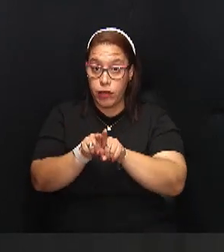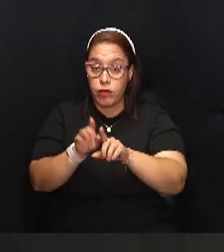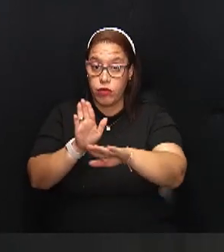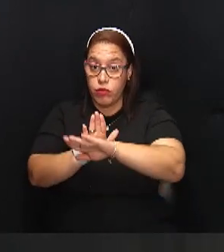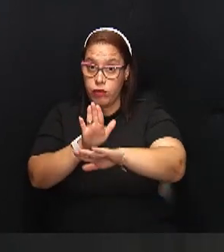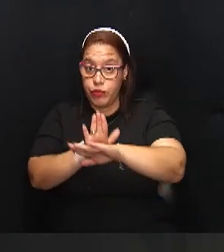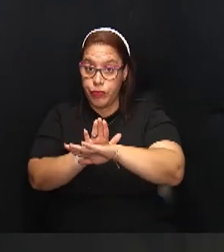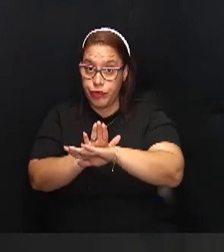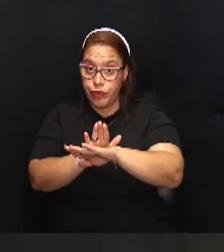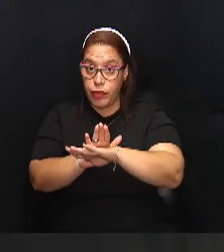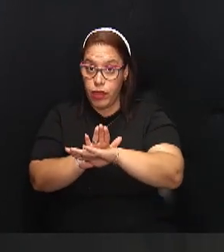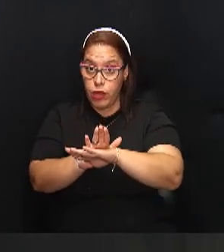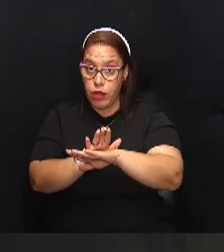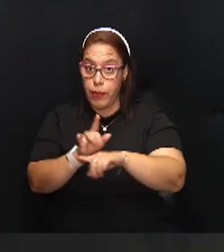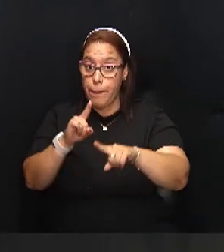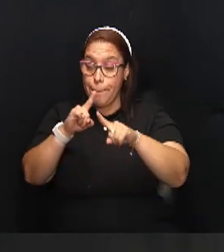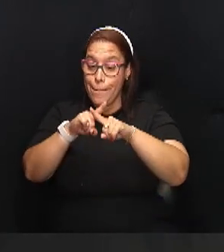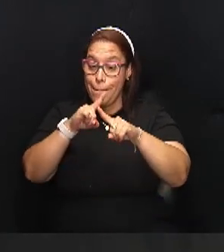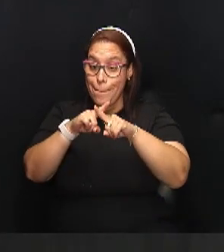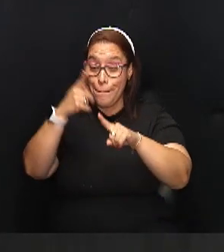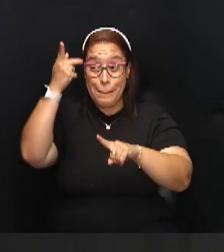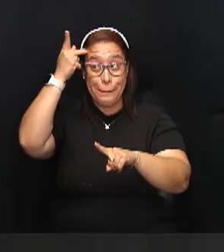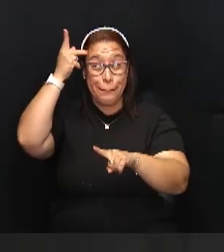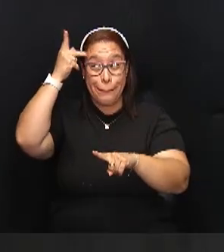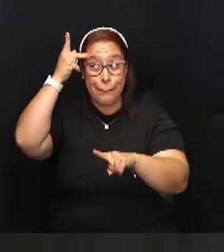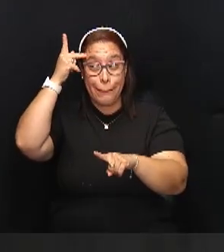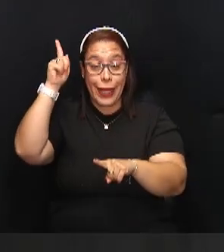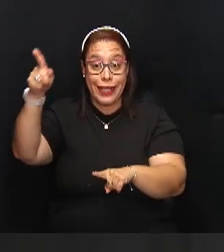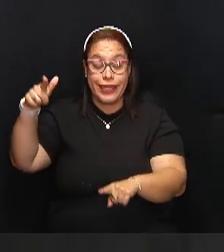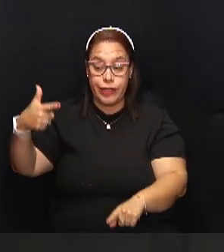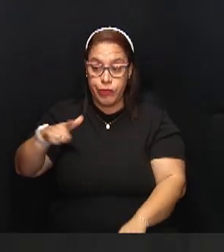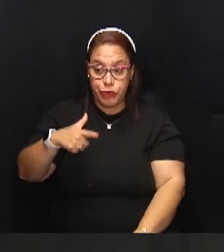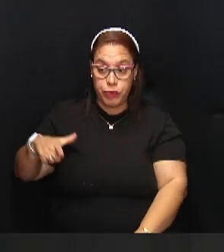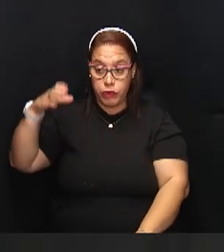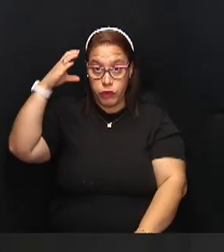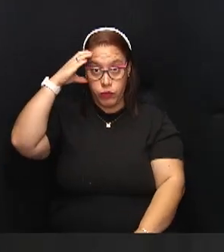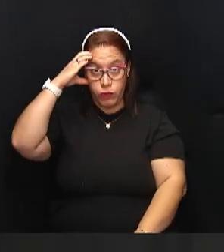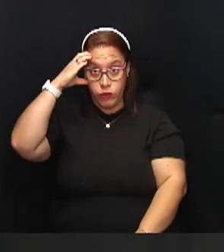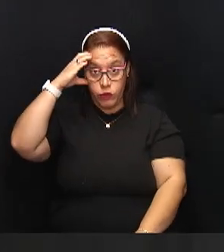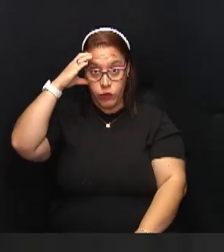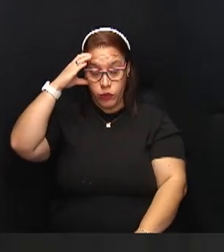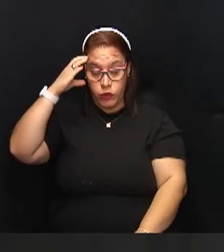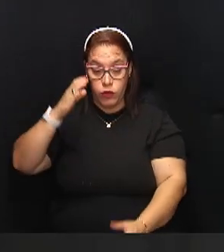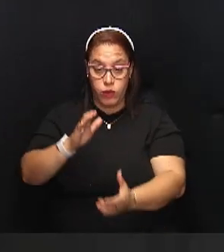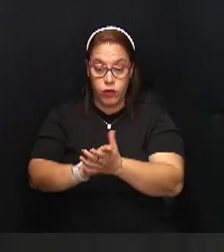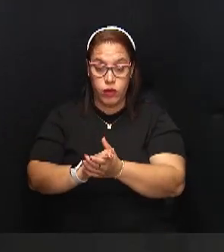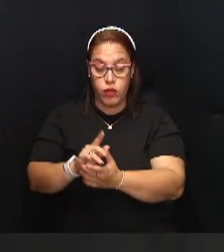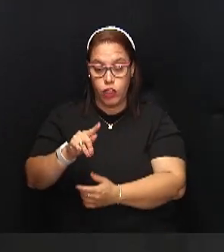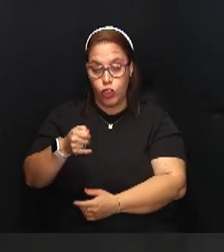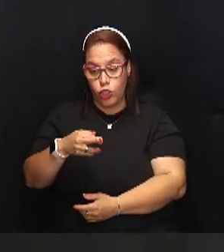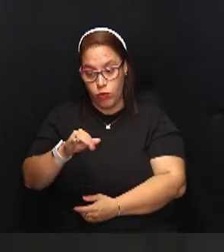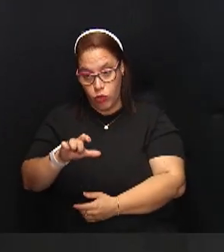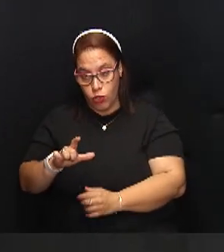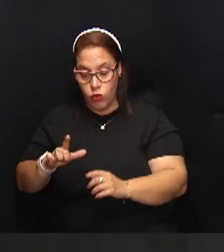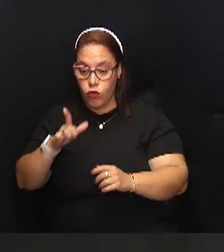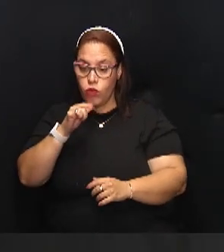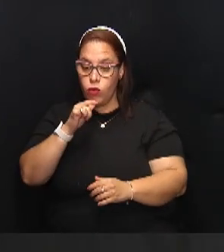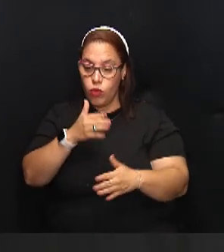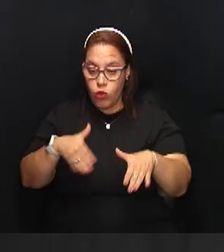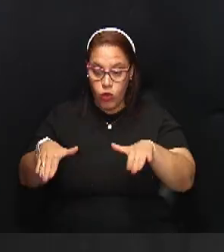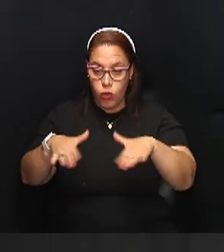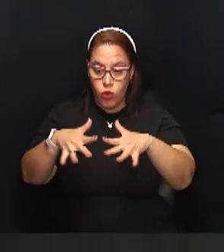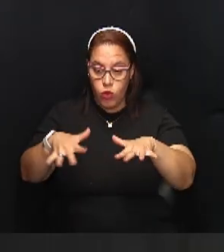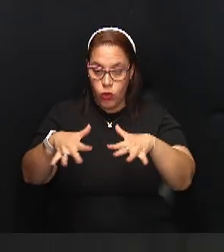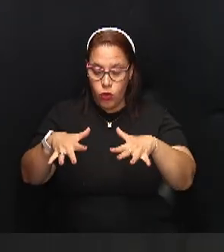ajudar numa etapa do Campeonato Paulista. Só que aí foi lá no Taquaral, sim, Paulista de handebol de areia também, handebol de praia. E como que é